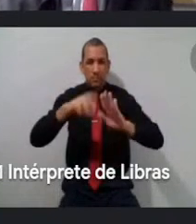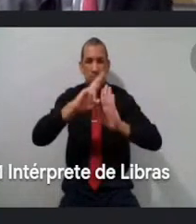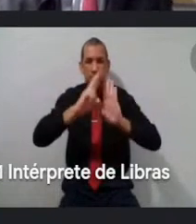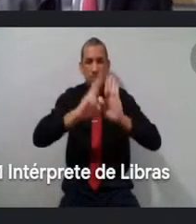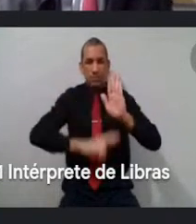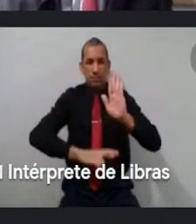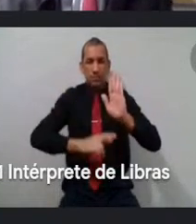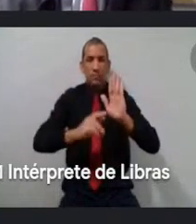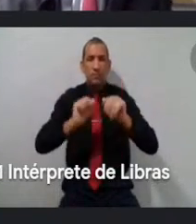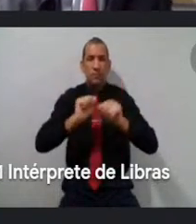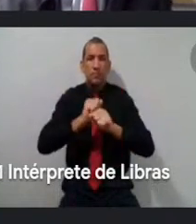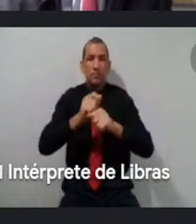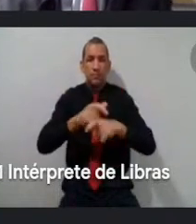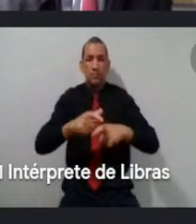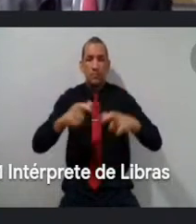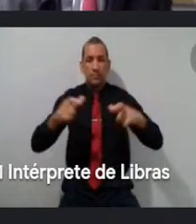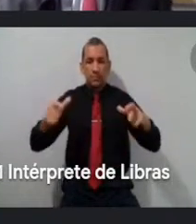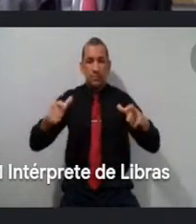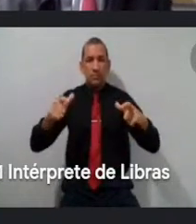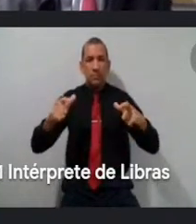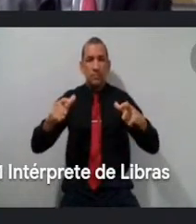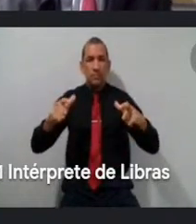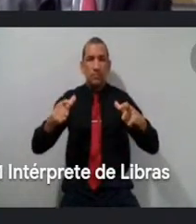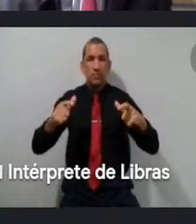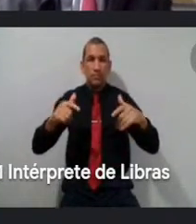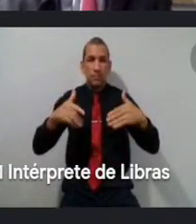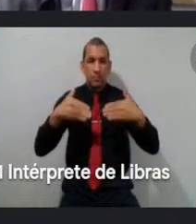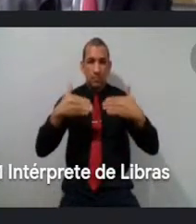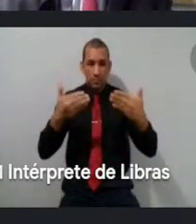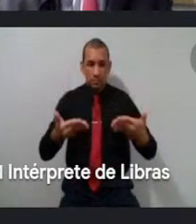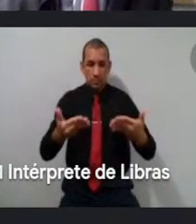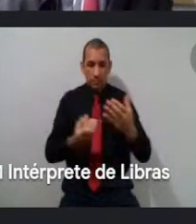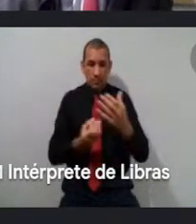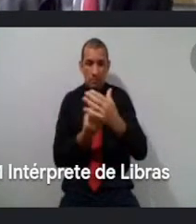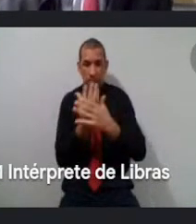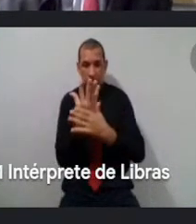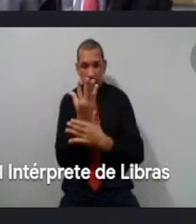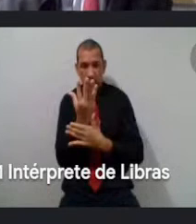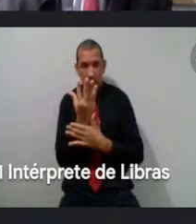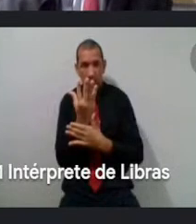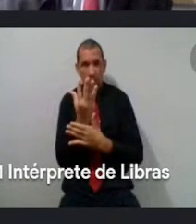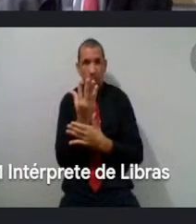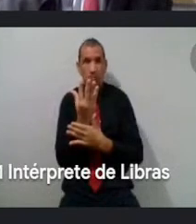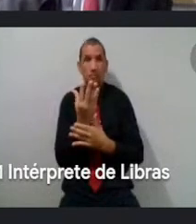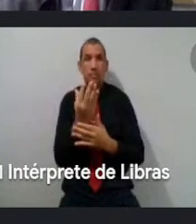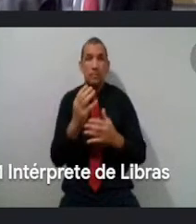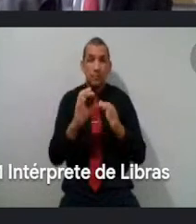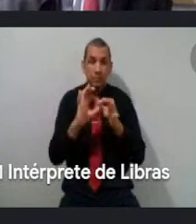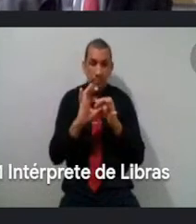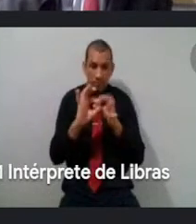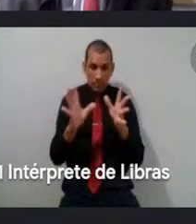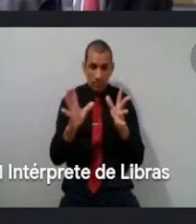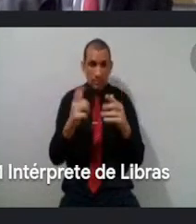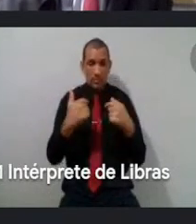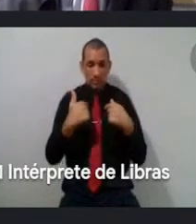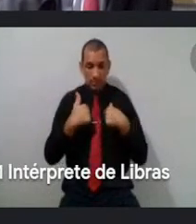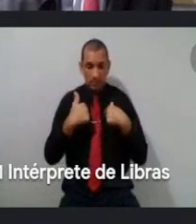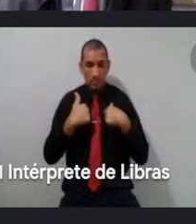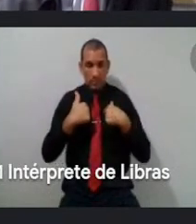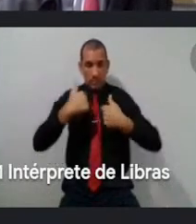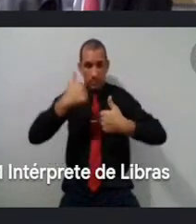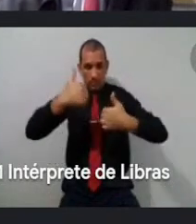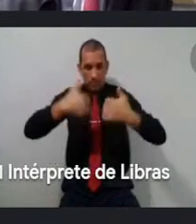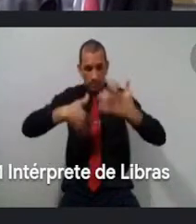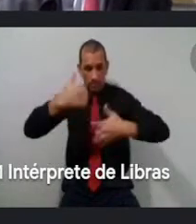resolução e abrangência em Oi e a forma com que ela foi construída se me permite eu quero fazer algumas